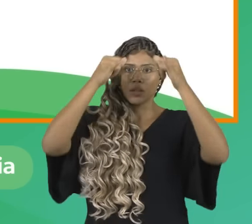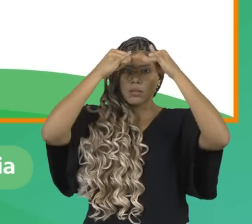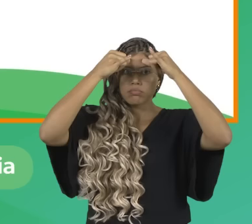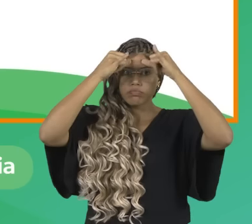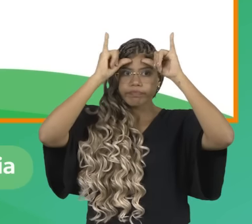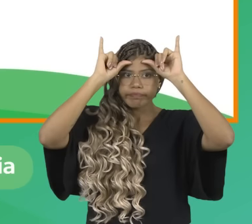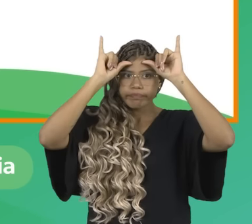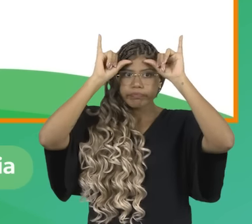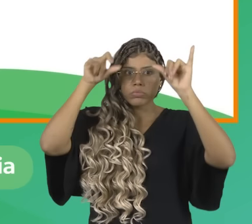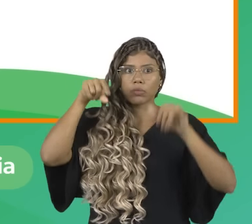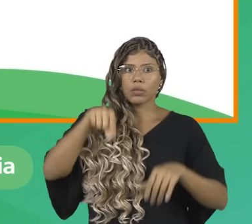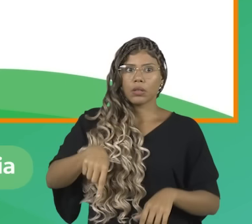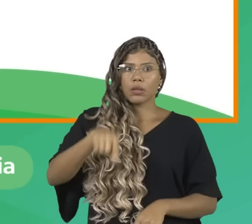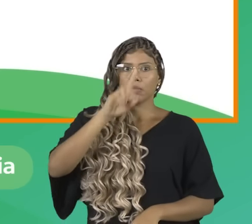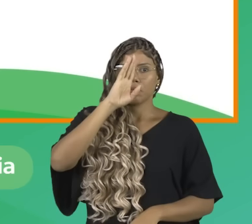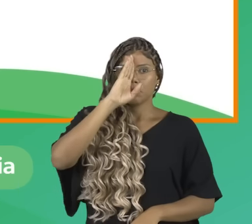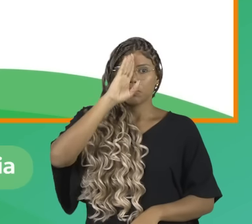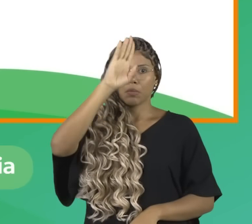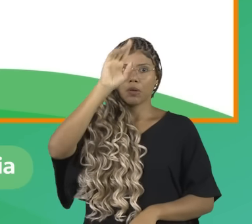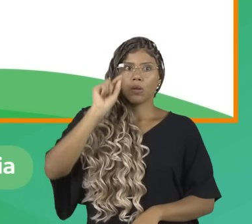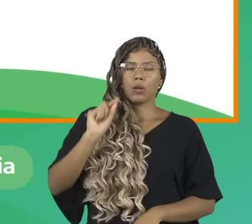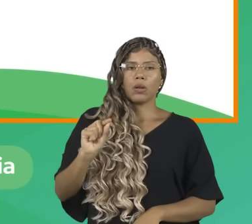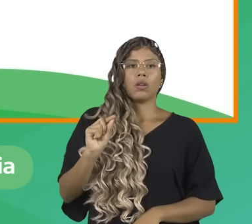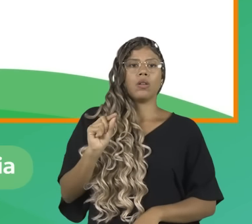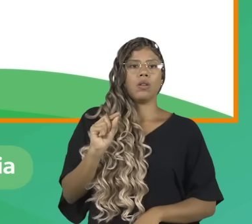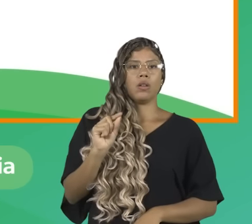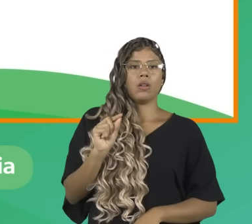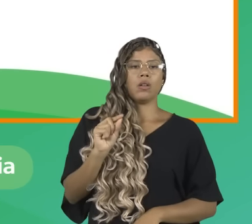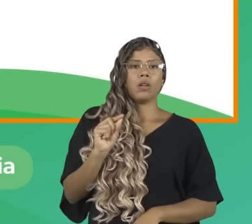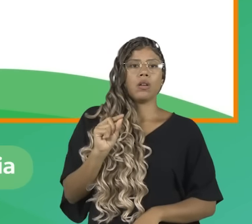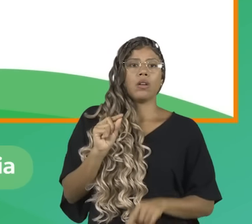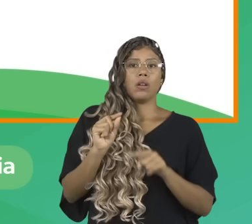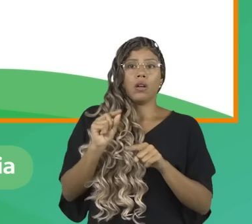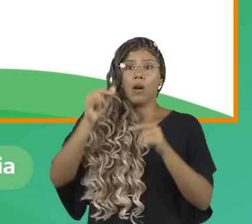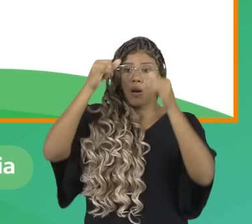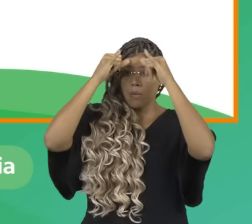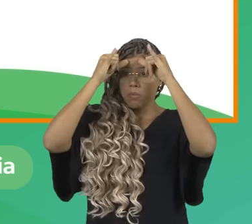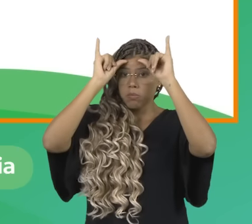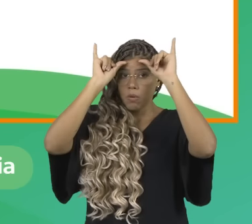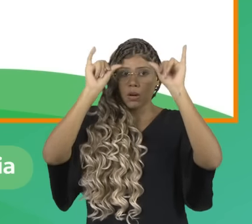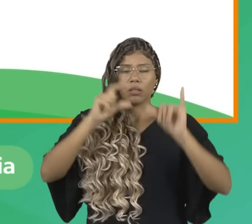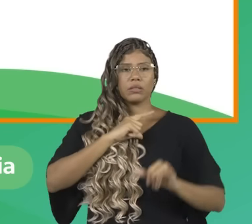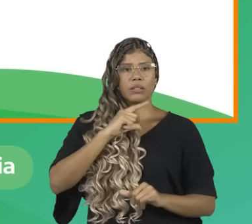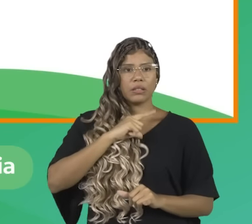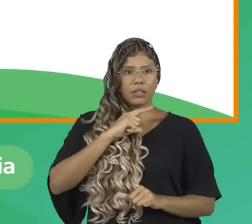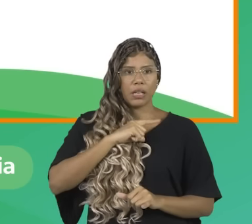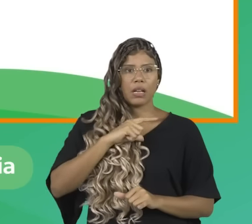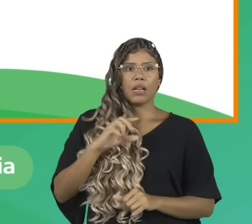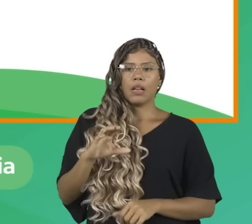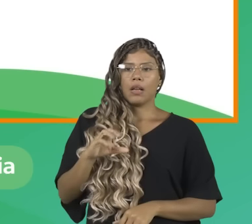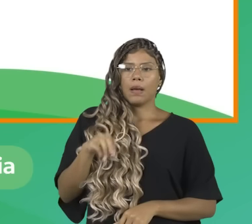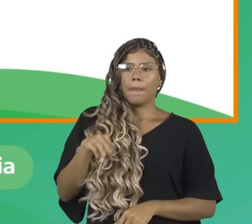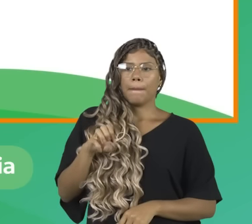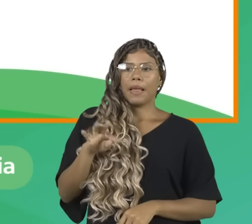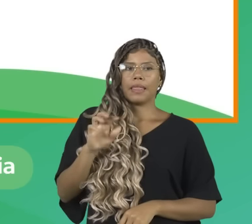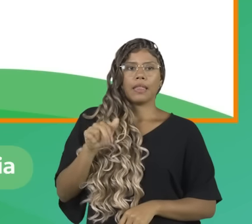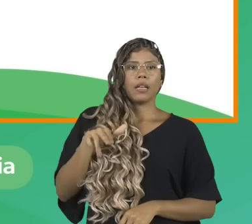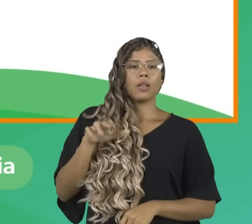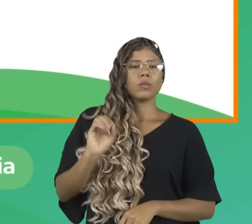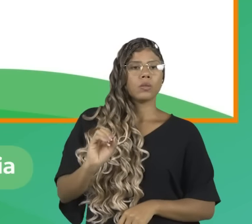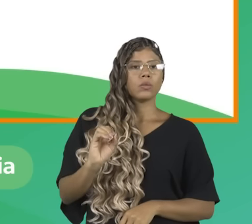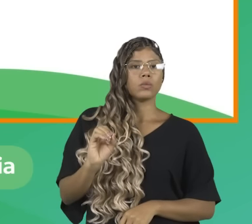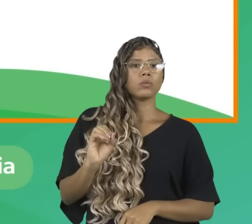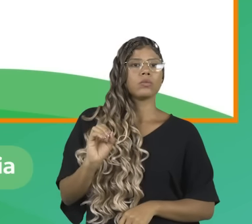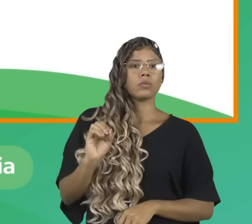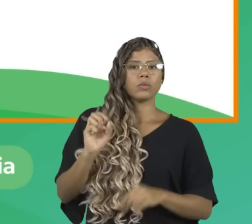gases produzidos pelos criadouros. Como assim, Eduardo? Você está querendo me dizer, professor, que as vacas estão